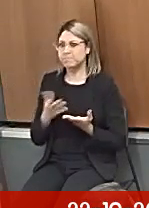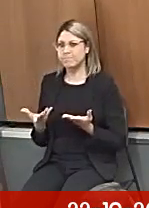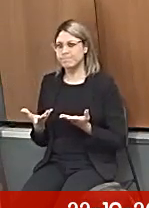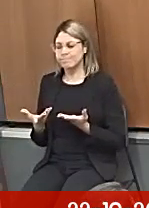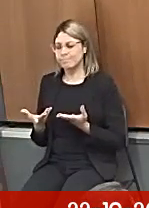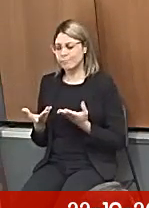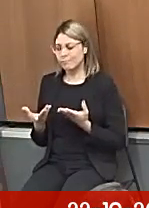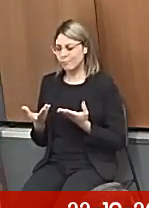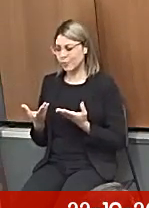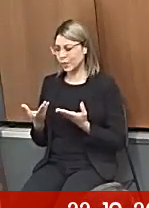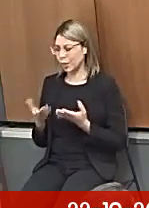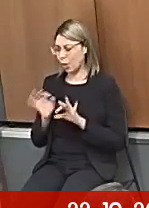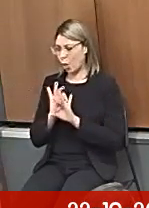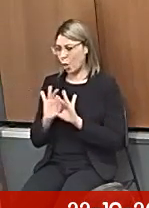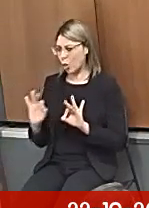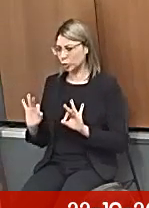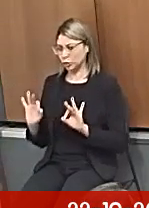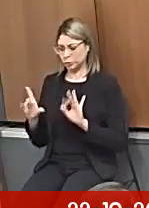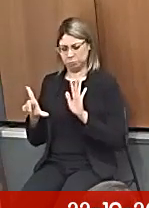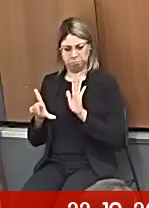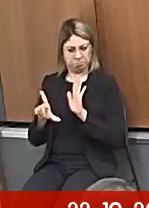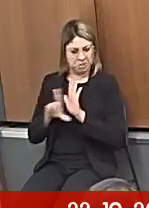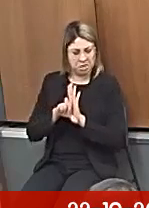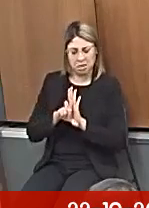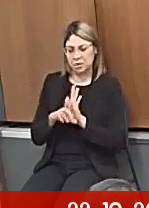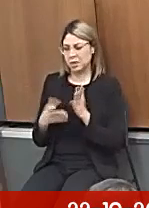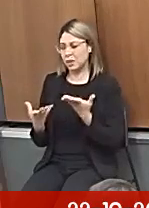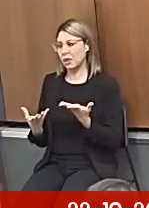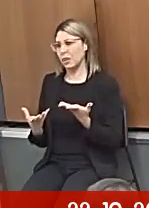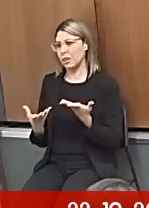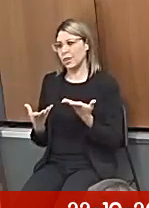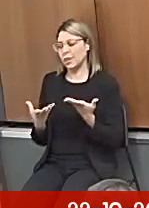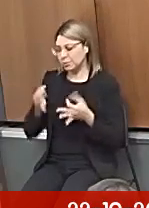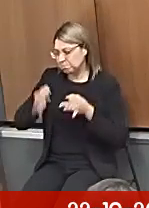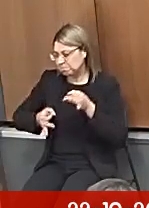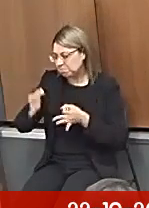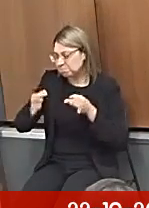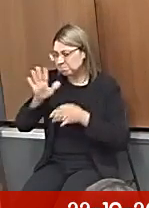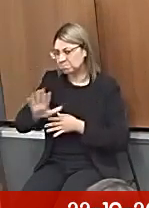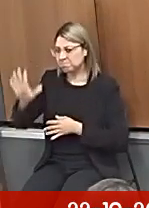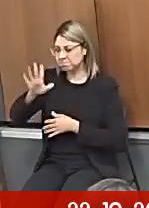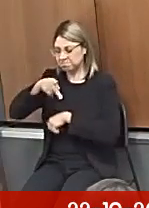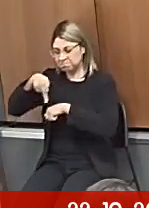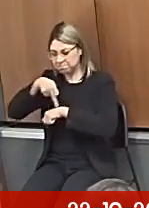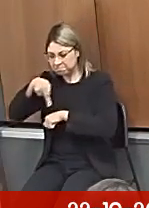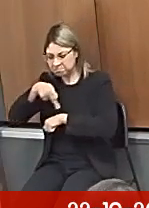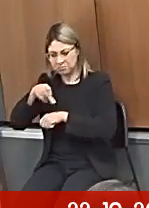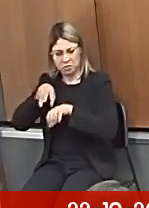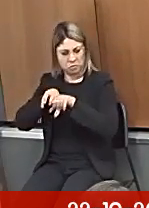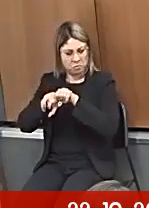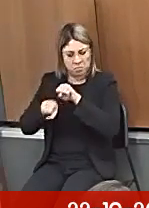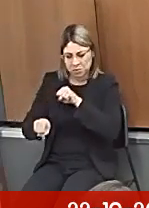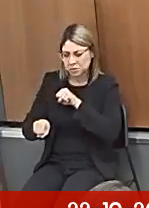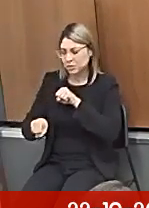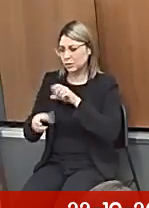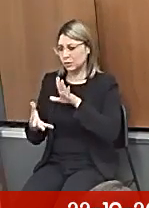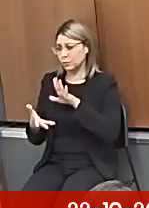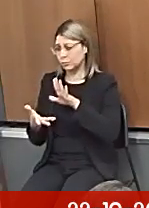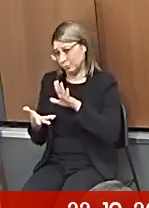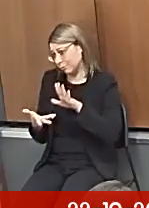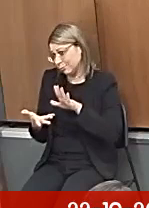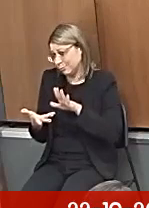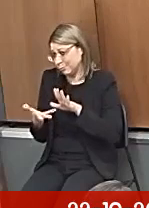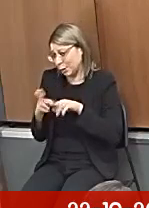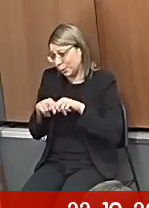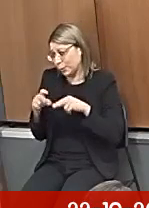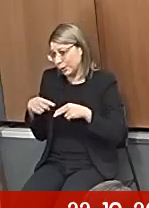uma excelência em termos de leis, em termos de questões jurídicas no país, em termos de formação. Tanto é que nós